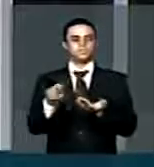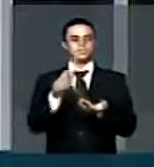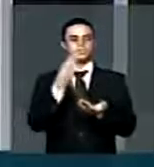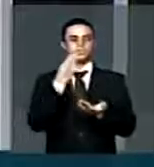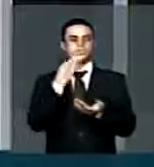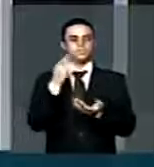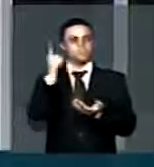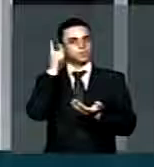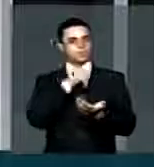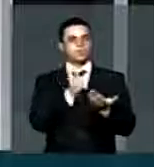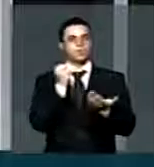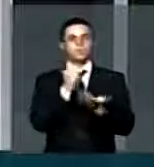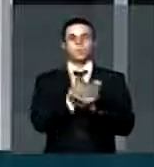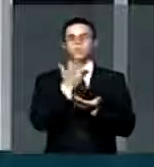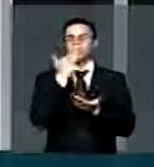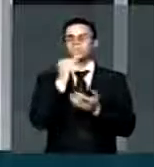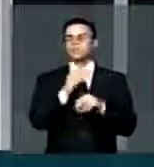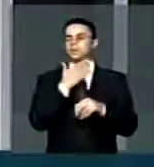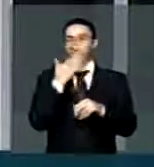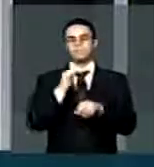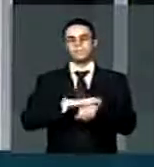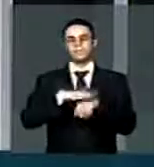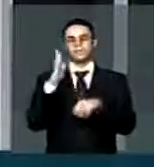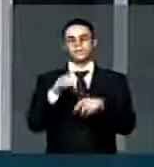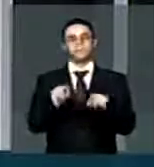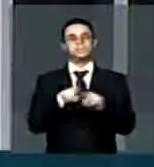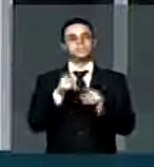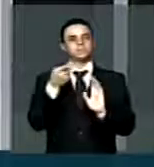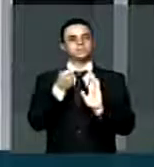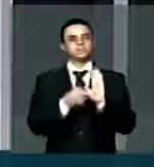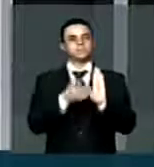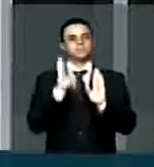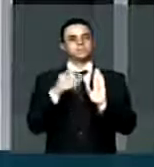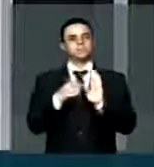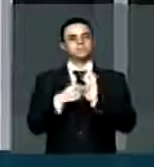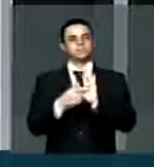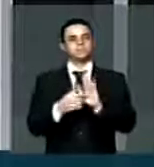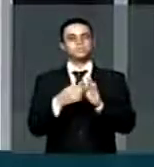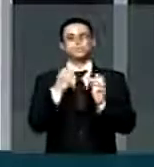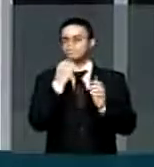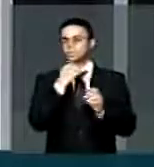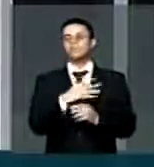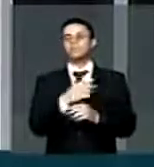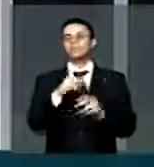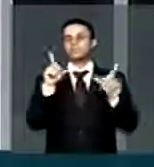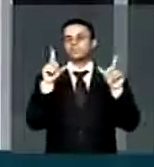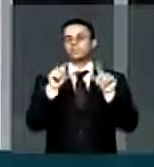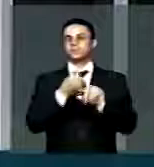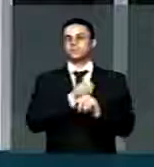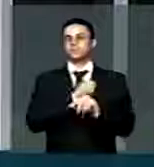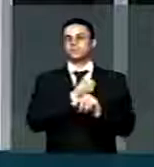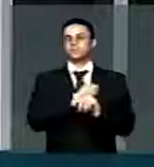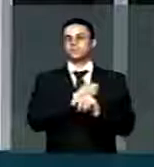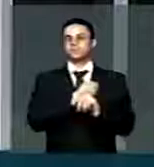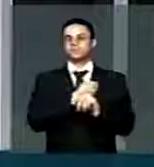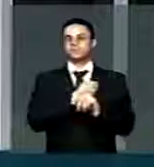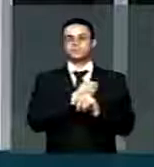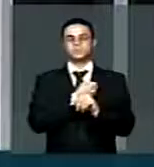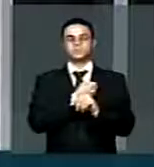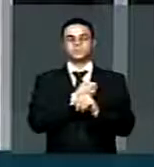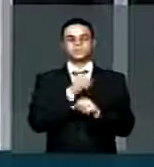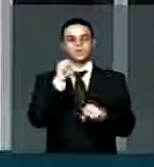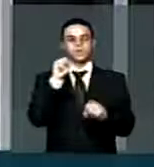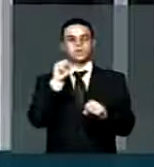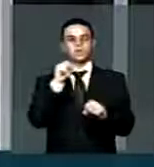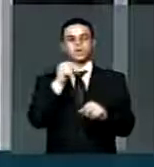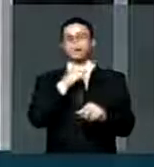de alimentos. O programa tem se mostrado eficaz na redução da mortalidade infantil. O